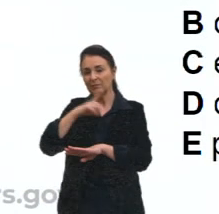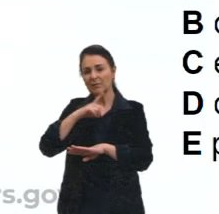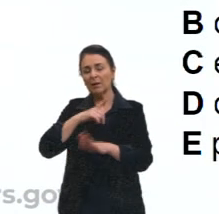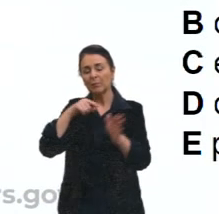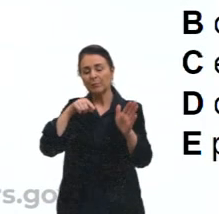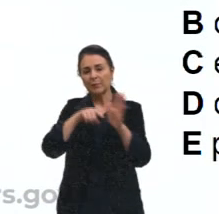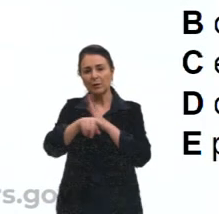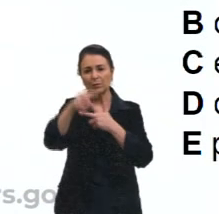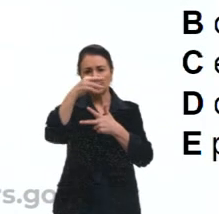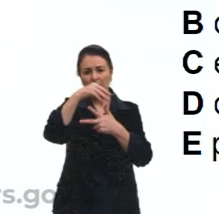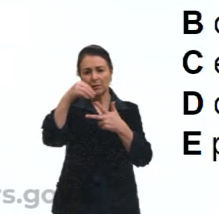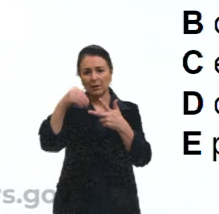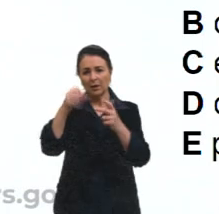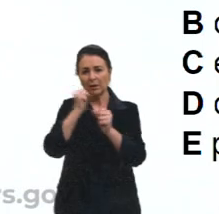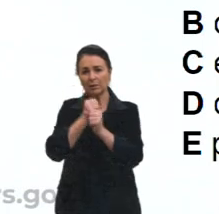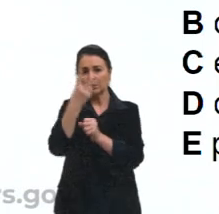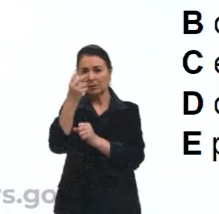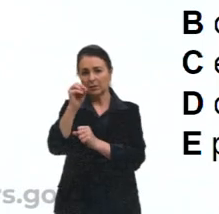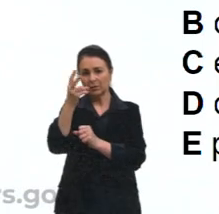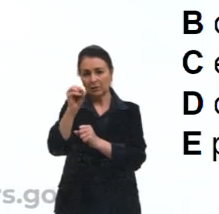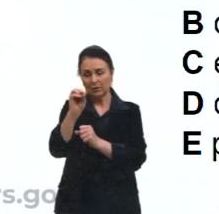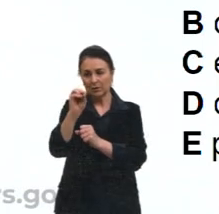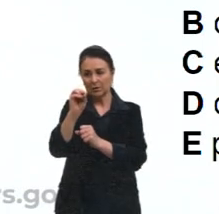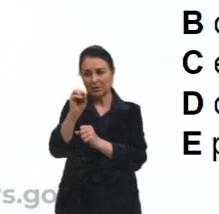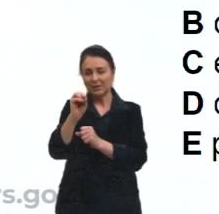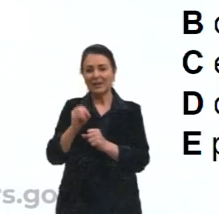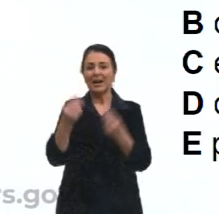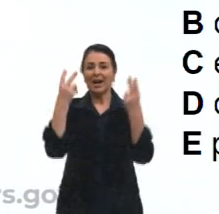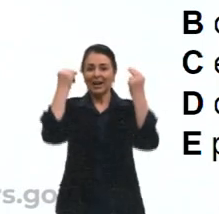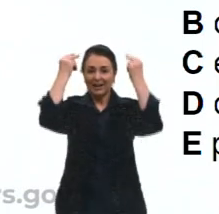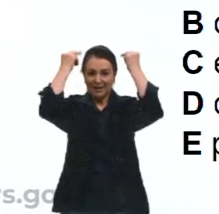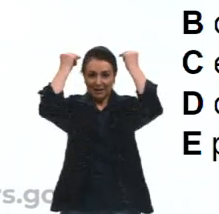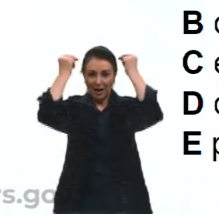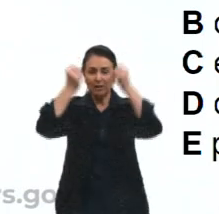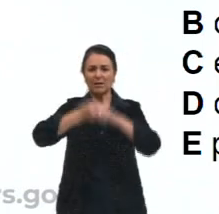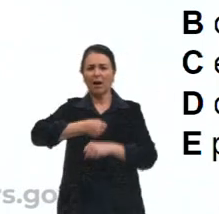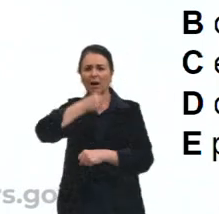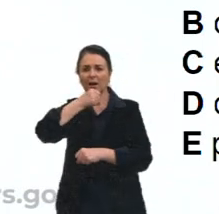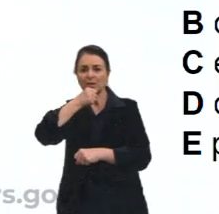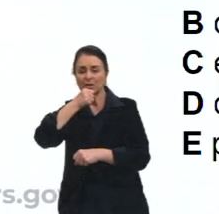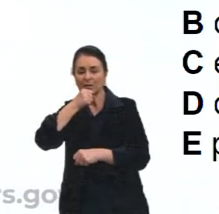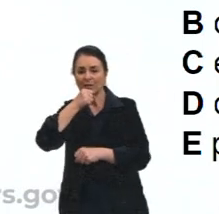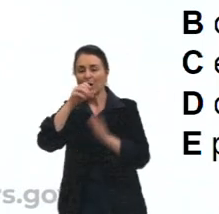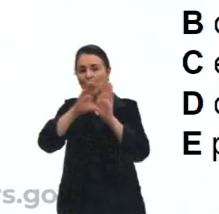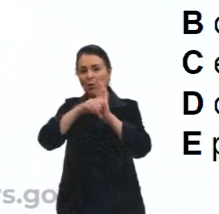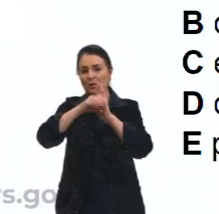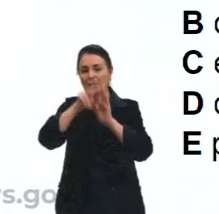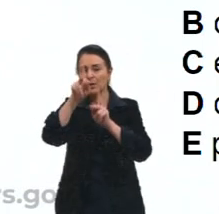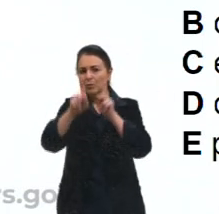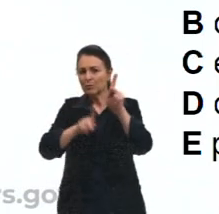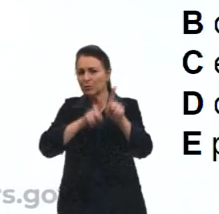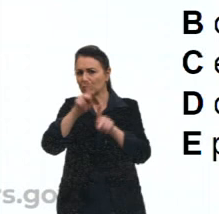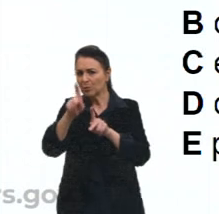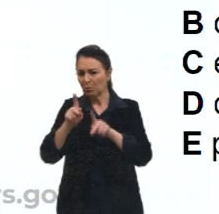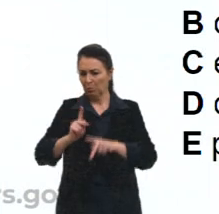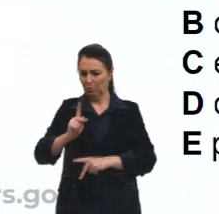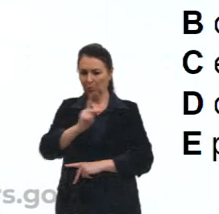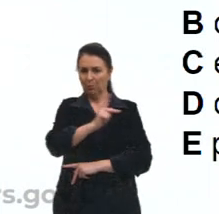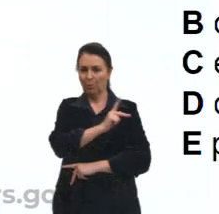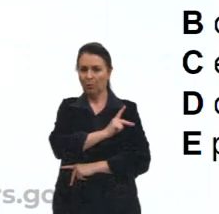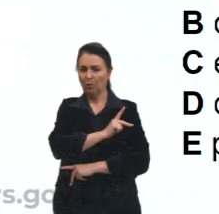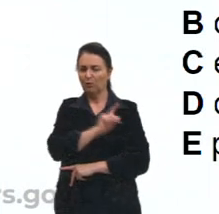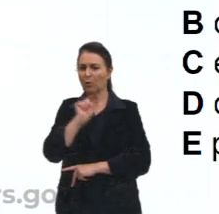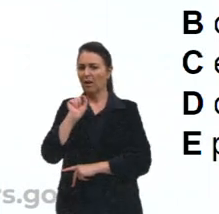do Enem de 2020 e na Grécia antiga o conceito de povo abrange tão-somente aqueles